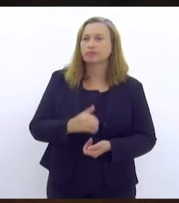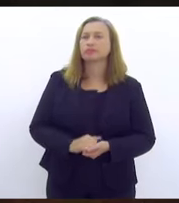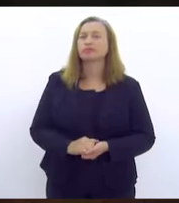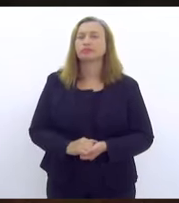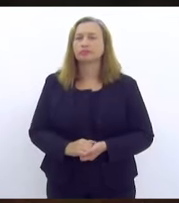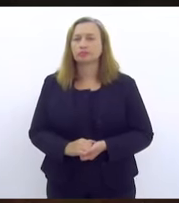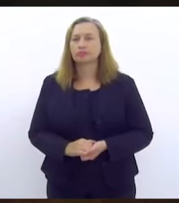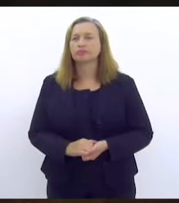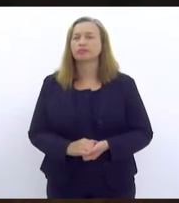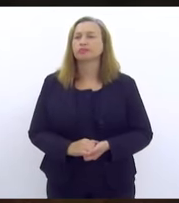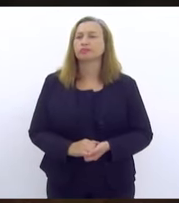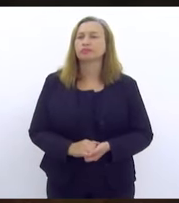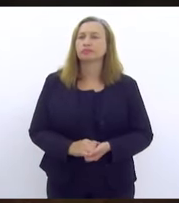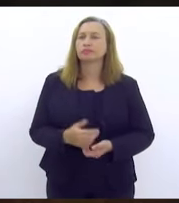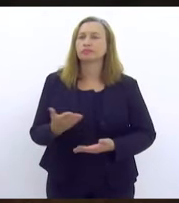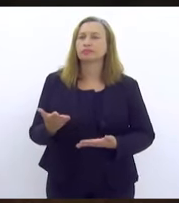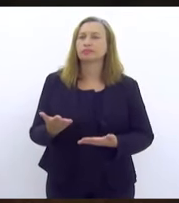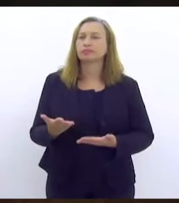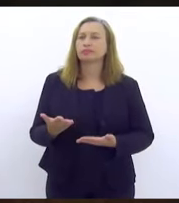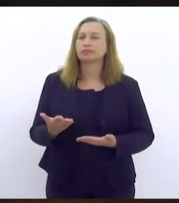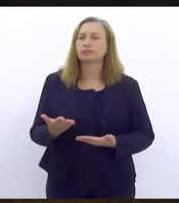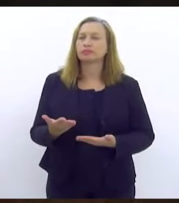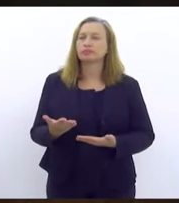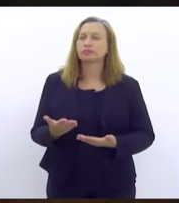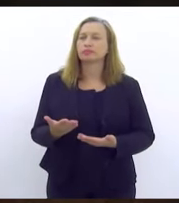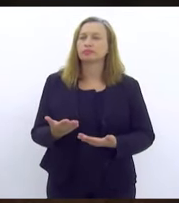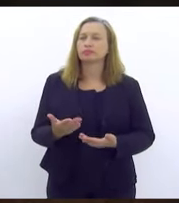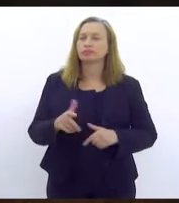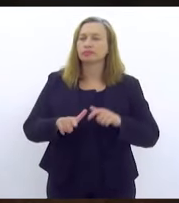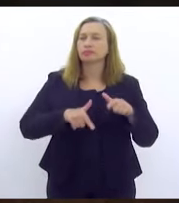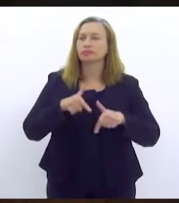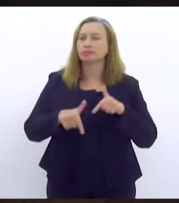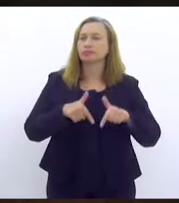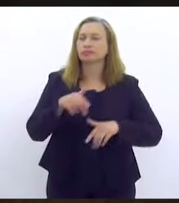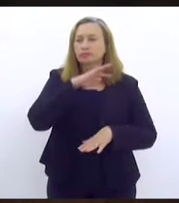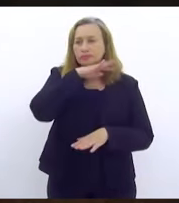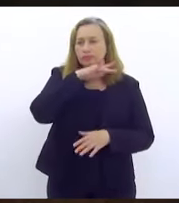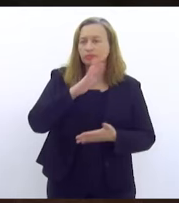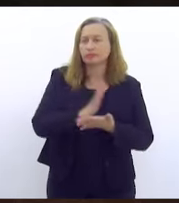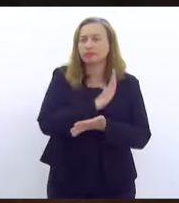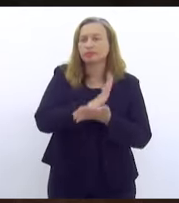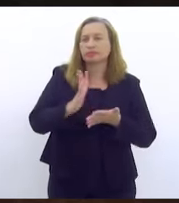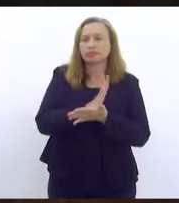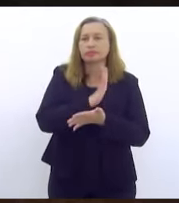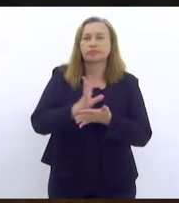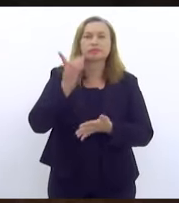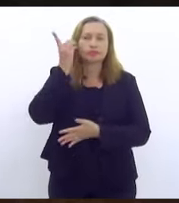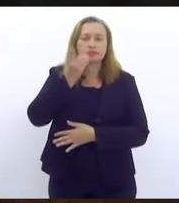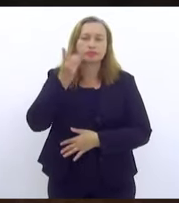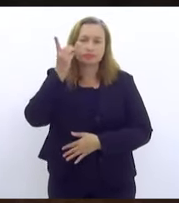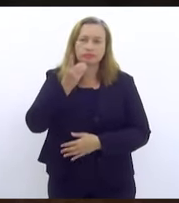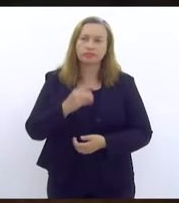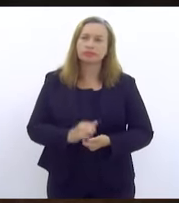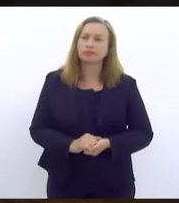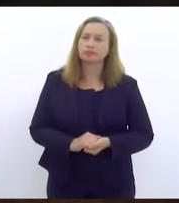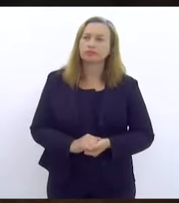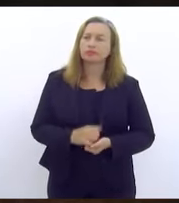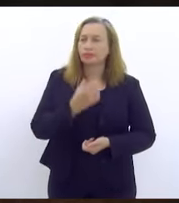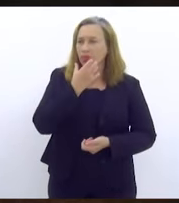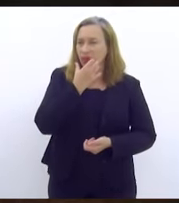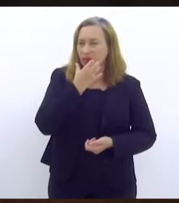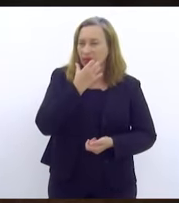vem prestando serviço ao consumidor. E muitas das vezes, deputado, muitas das vezes